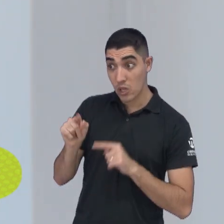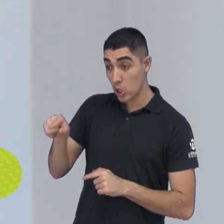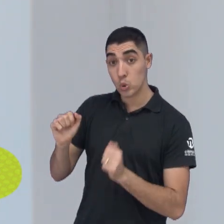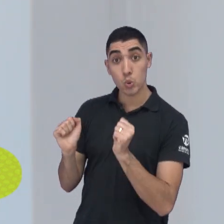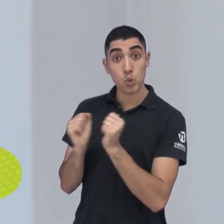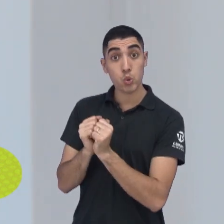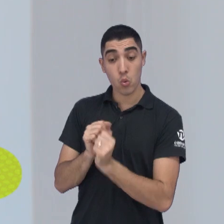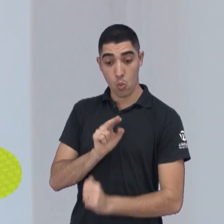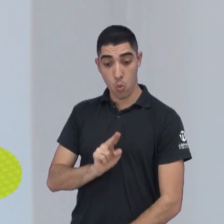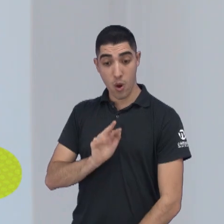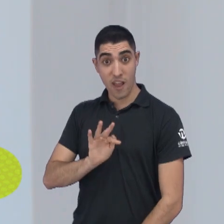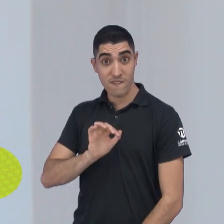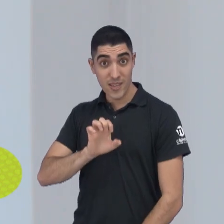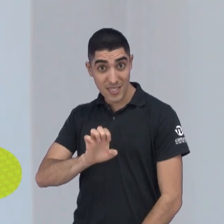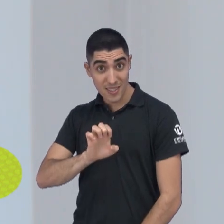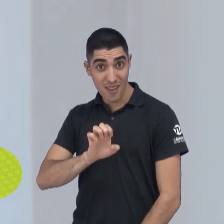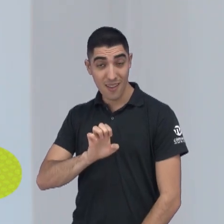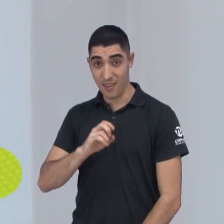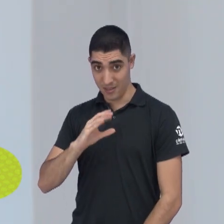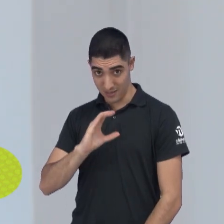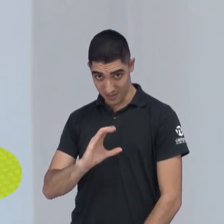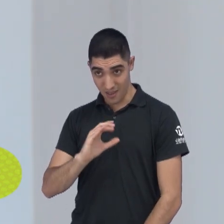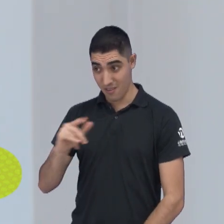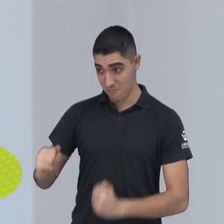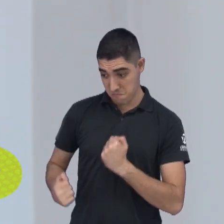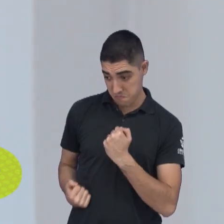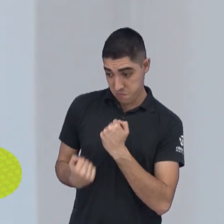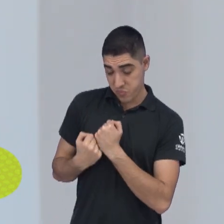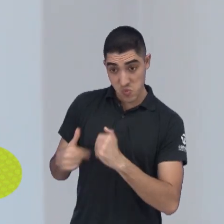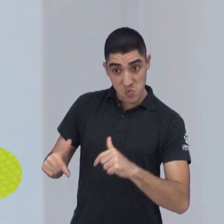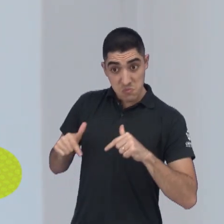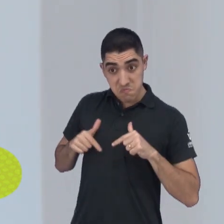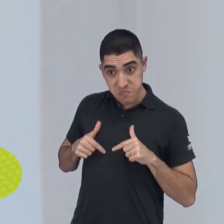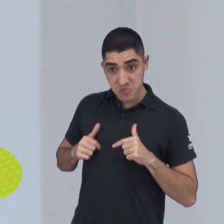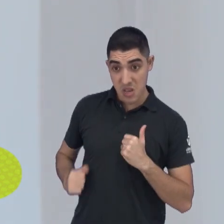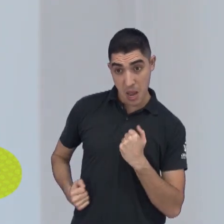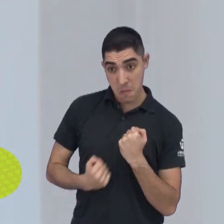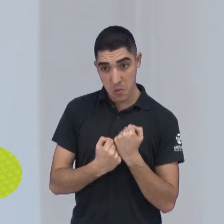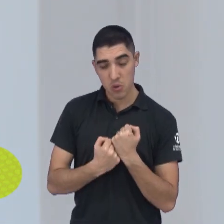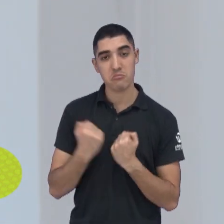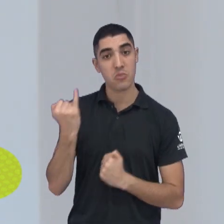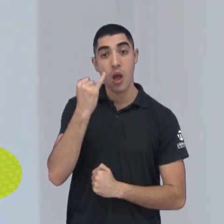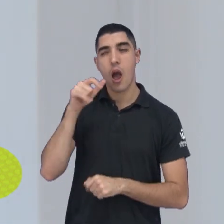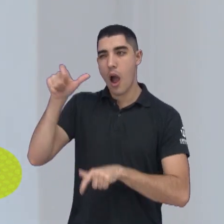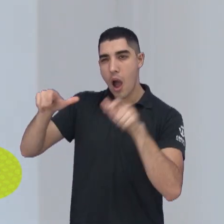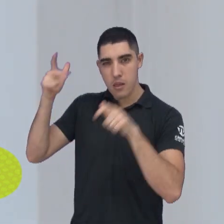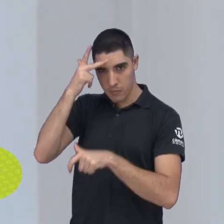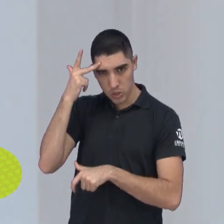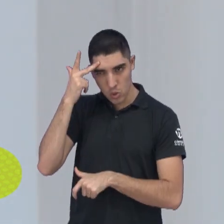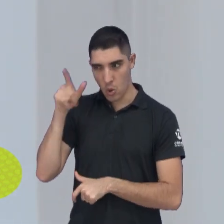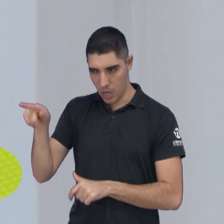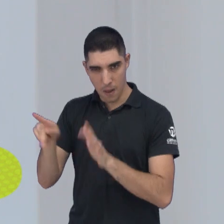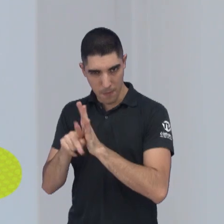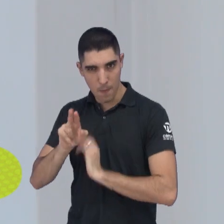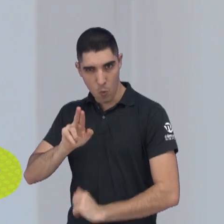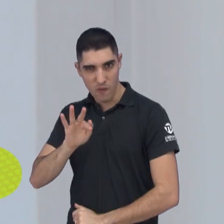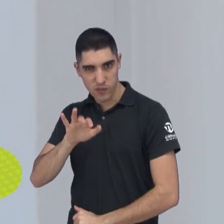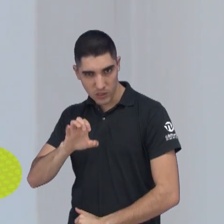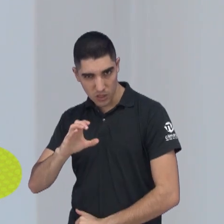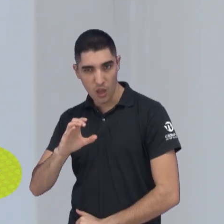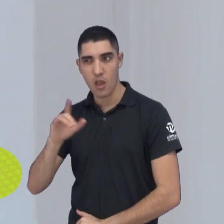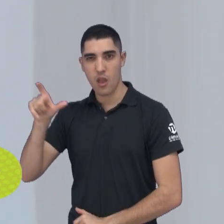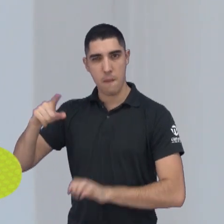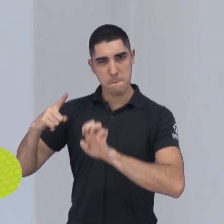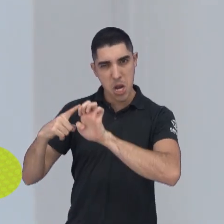Então, todos os empresários, olheiros do UFC estão presentes no local, vendo os novos meninos prodígios,